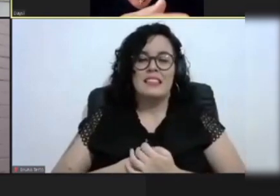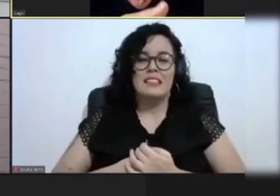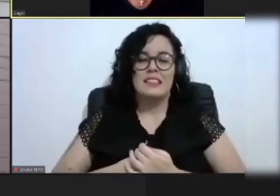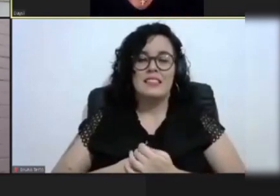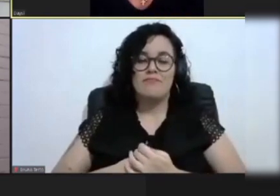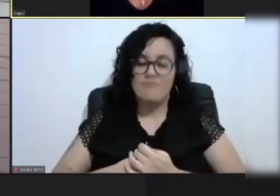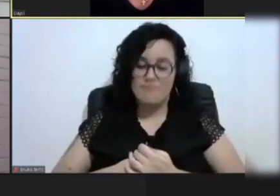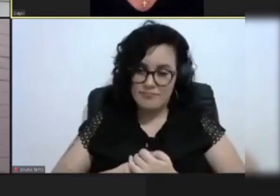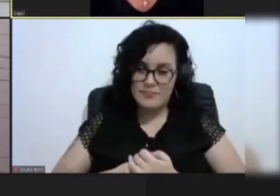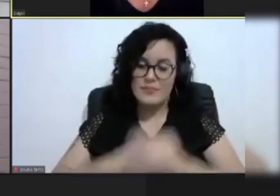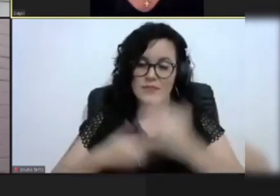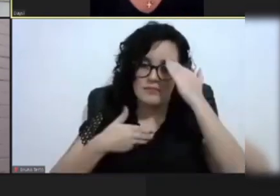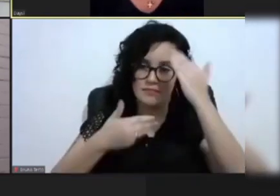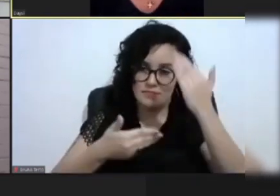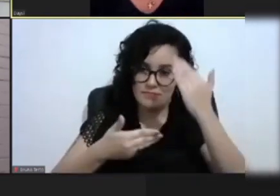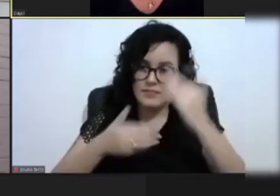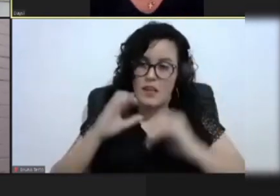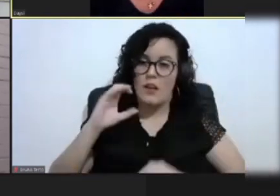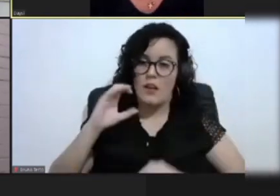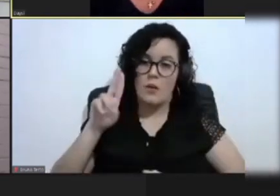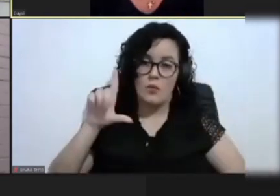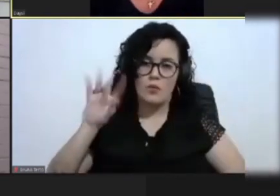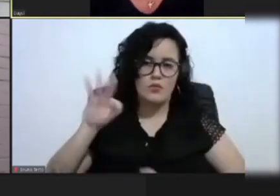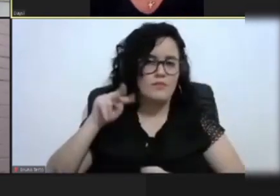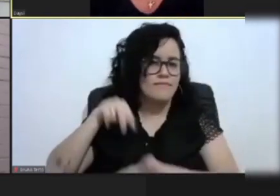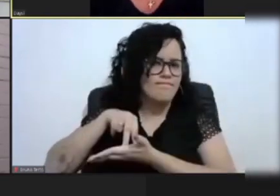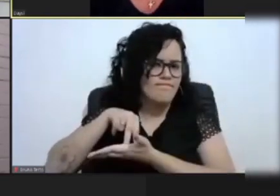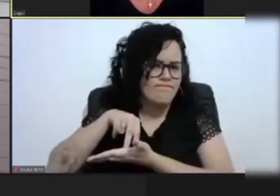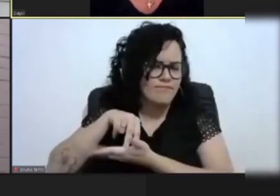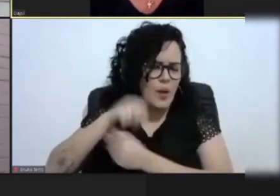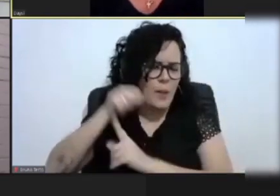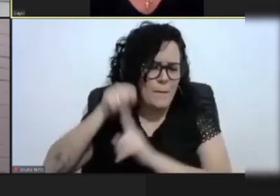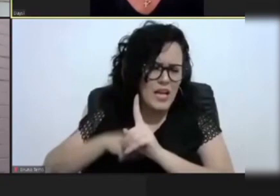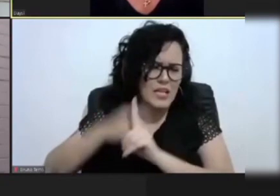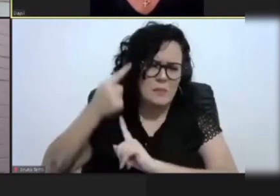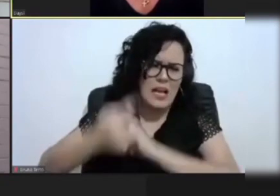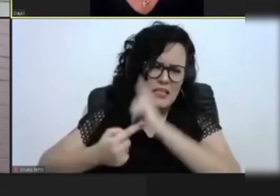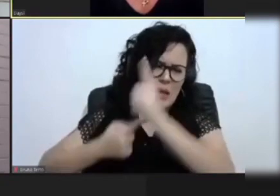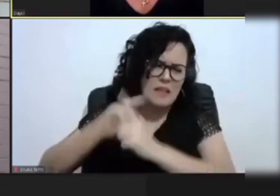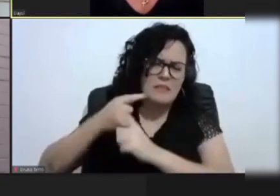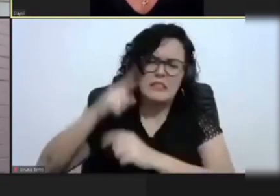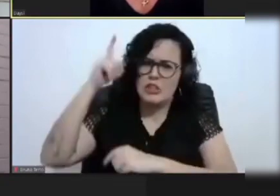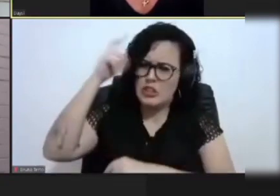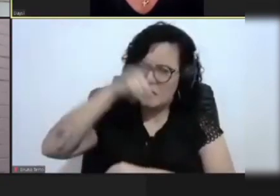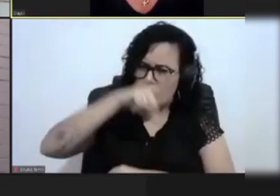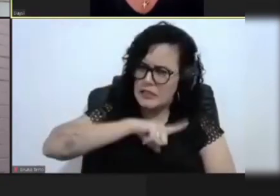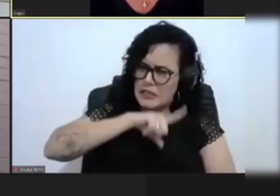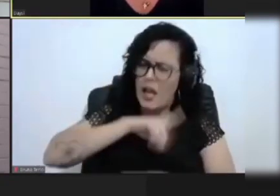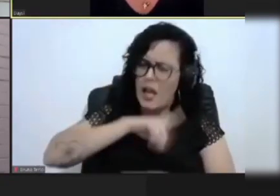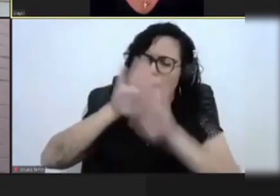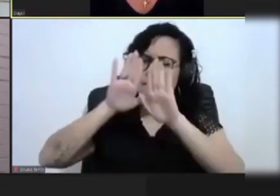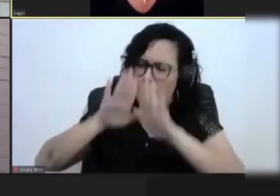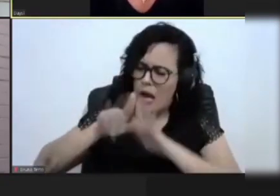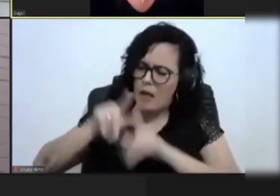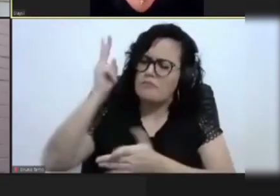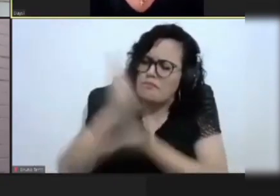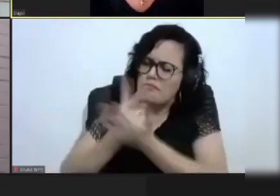A CUT continua saindo todos os meses, nas bancas, com maior dificuldade de distribuição, mas